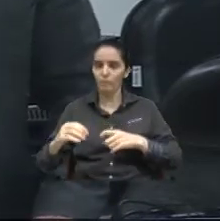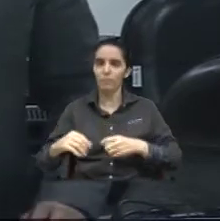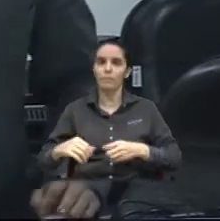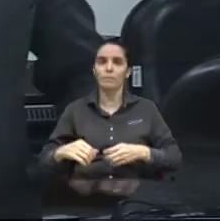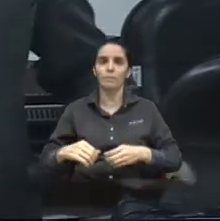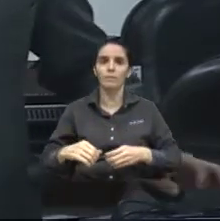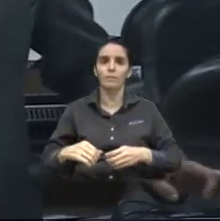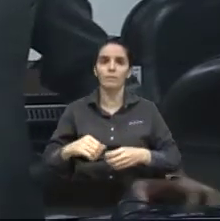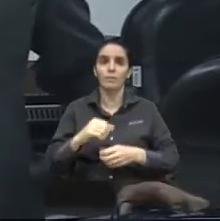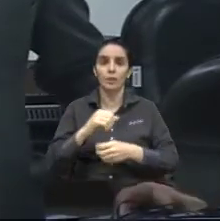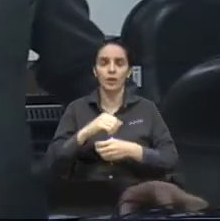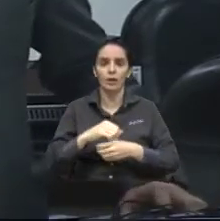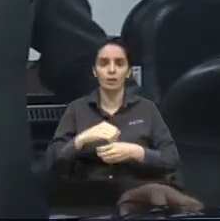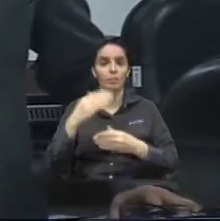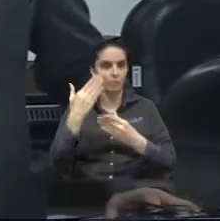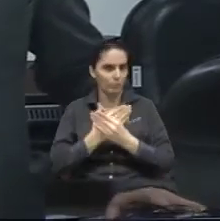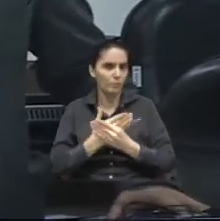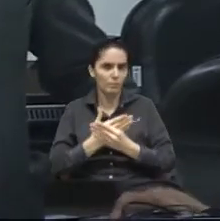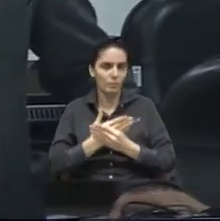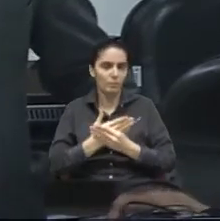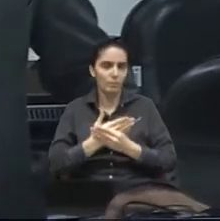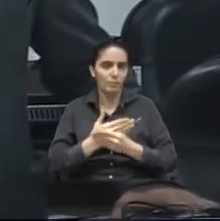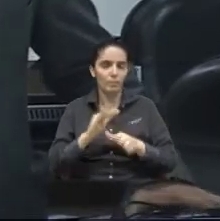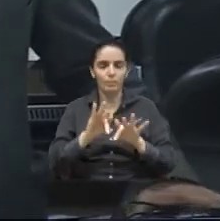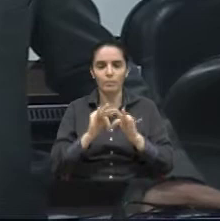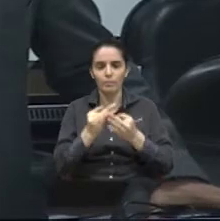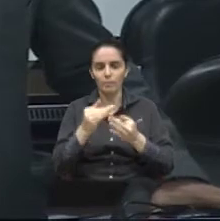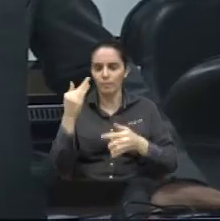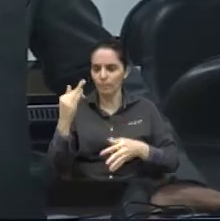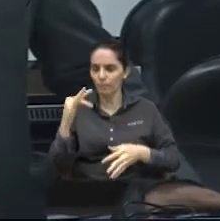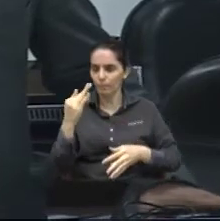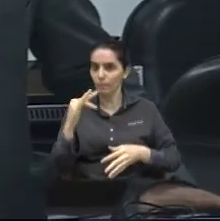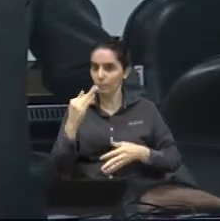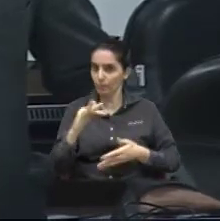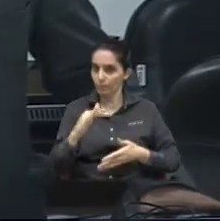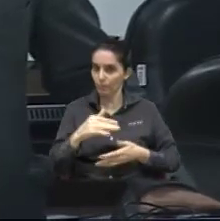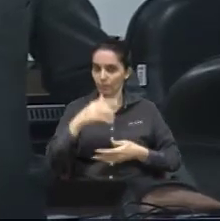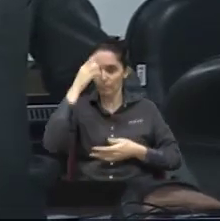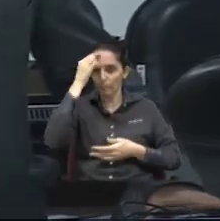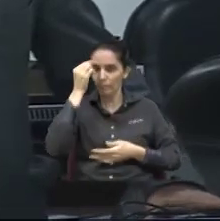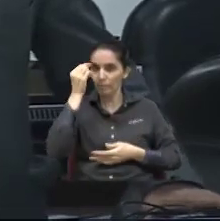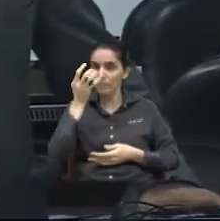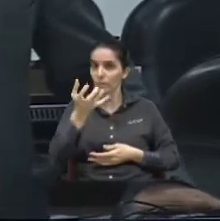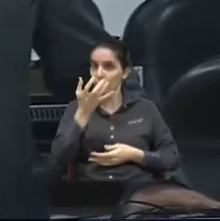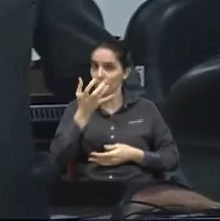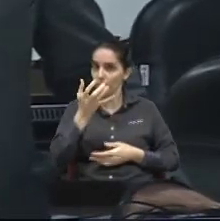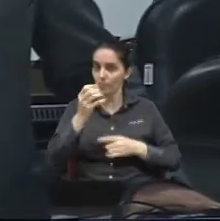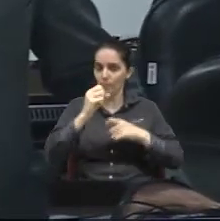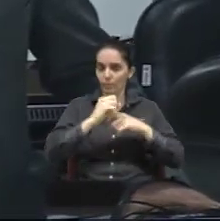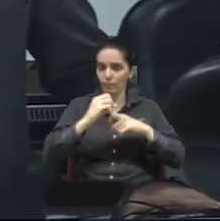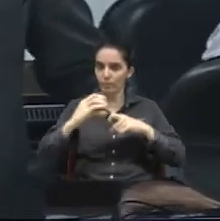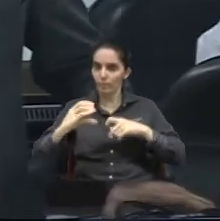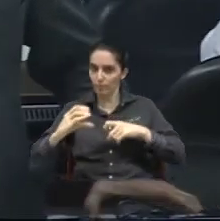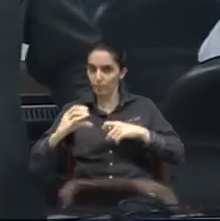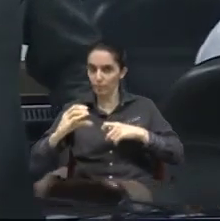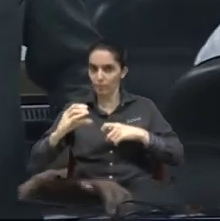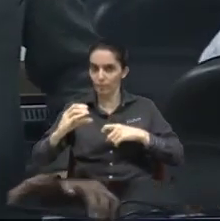da minha alma e do meu coração, que a Santa Casa procure essa família e